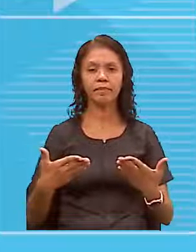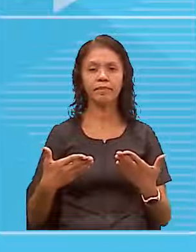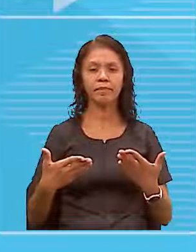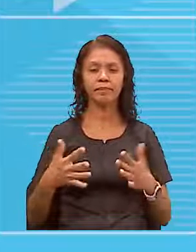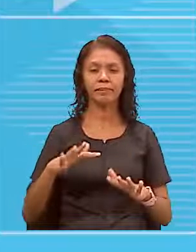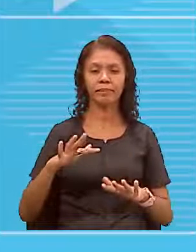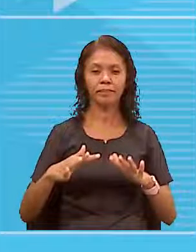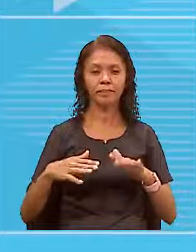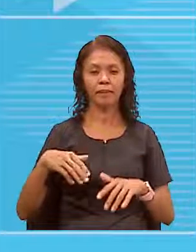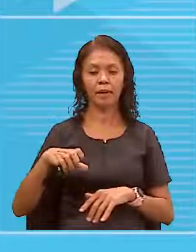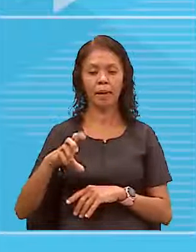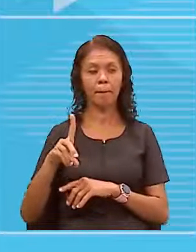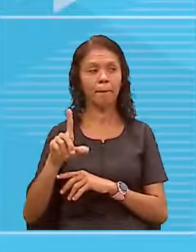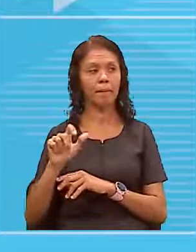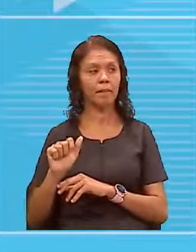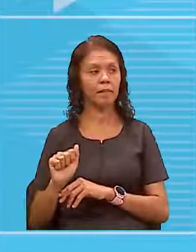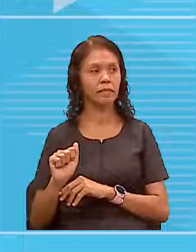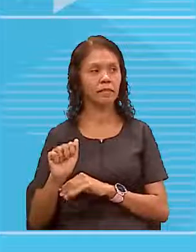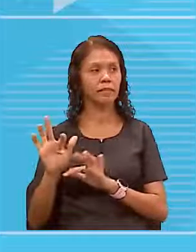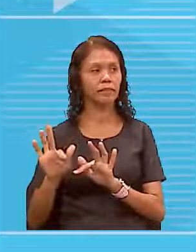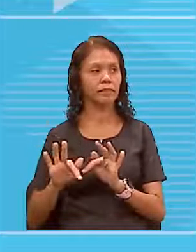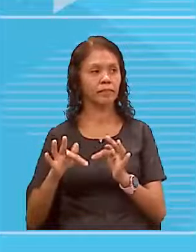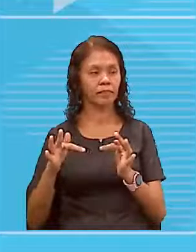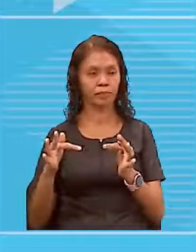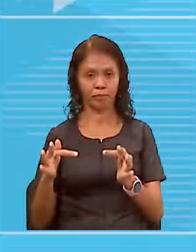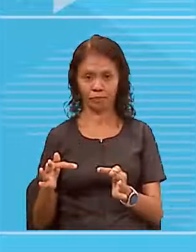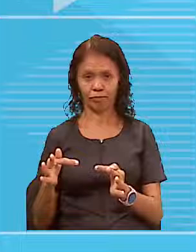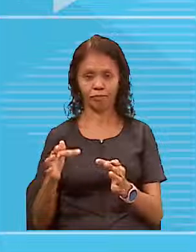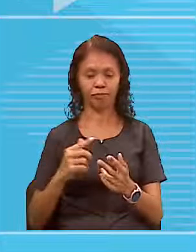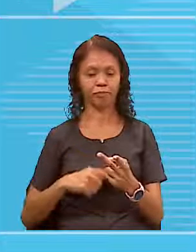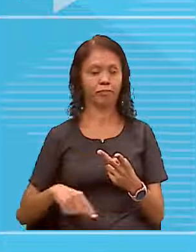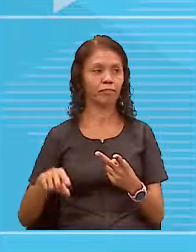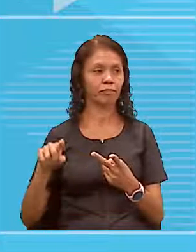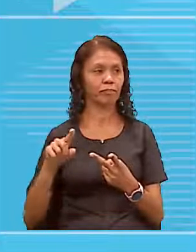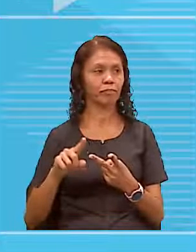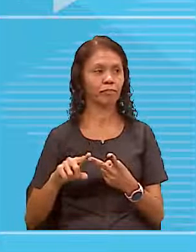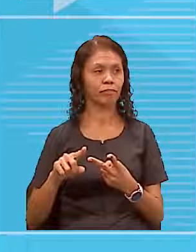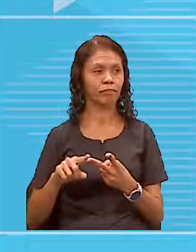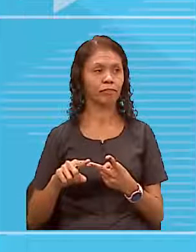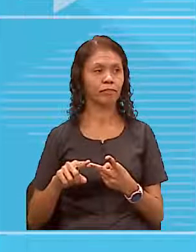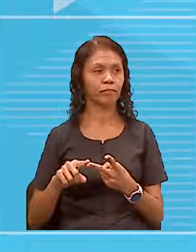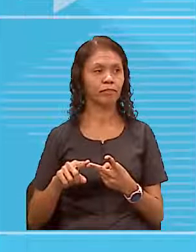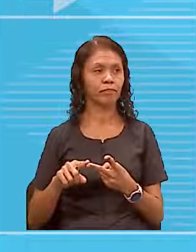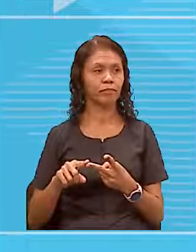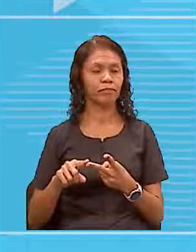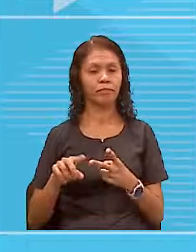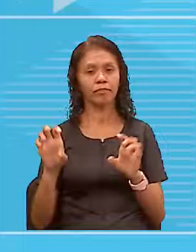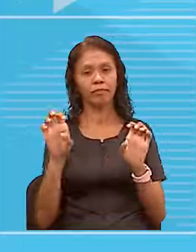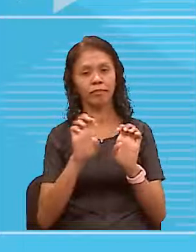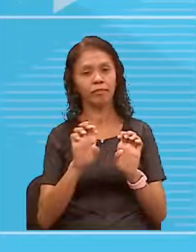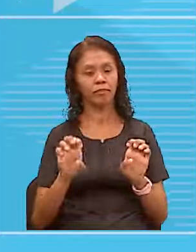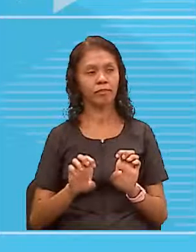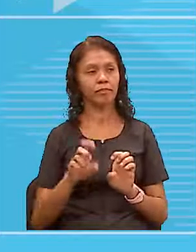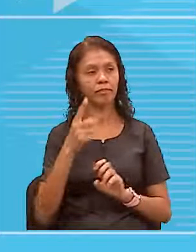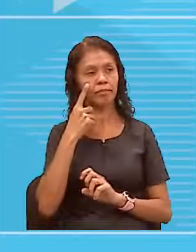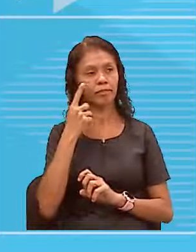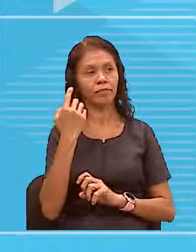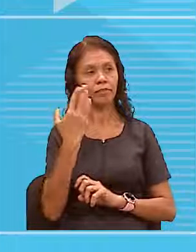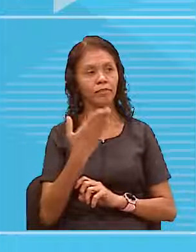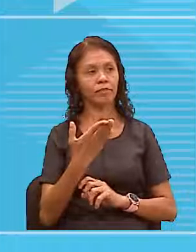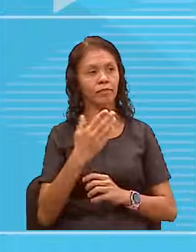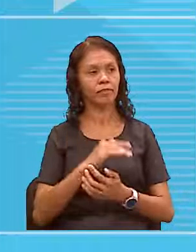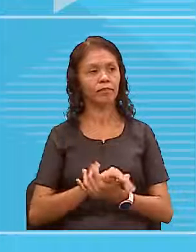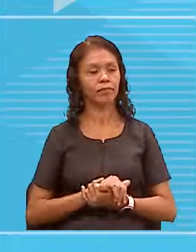turma. A média aritmética simples que eu quero. Como vai ser? Olha a média aritmética